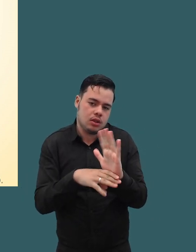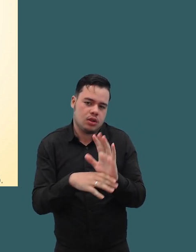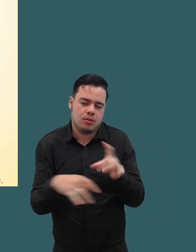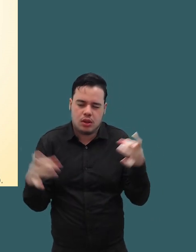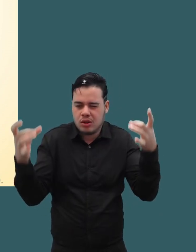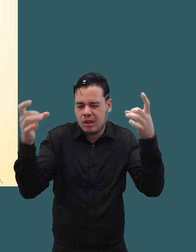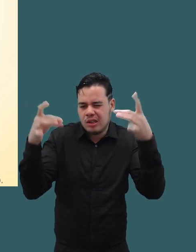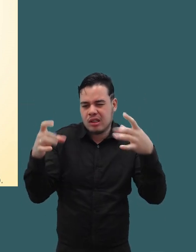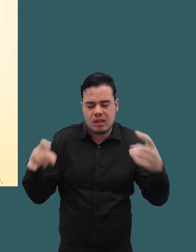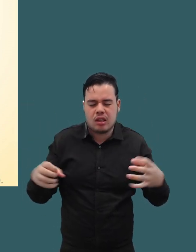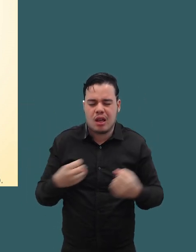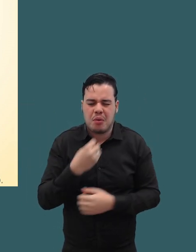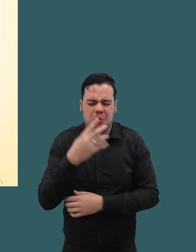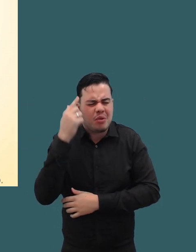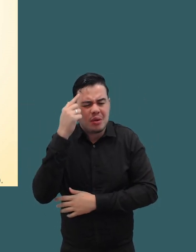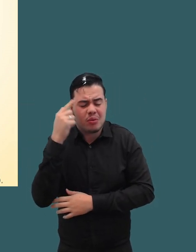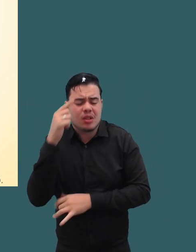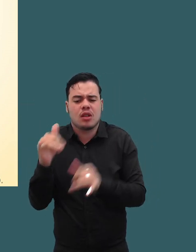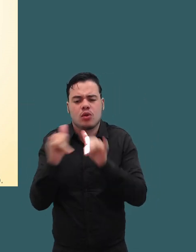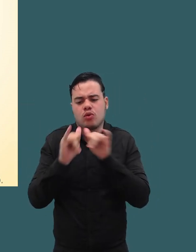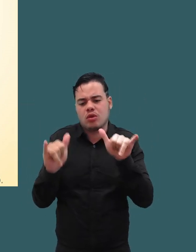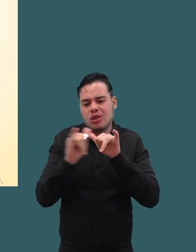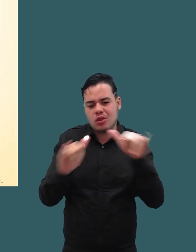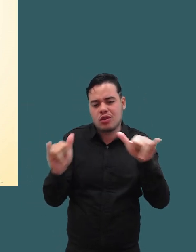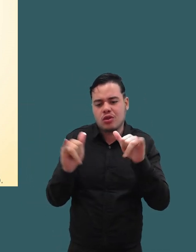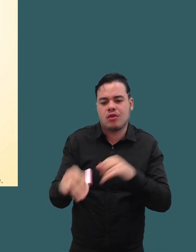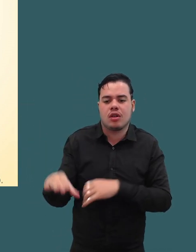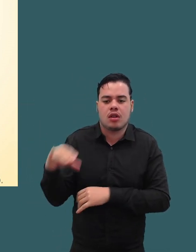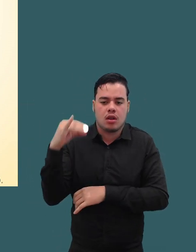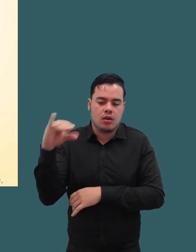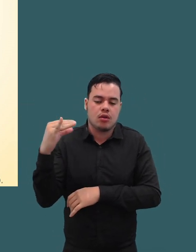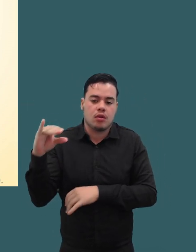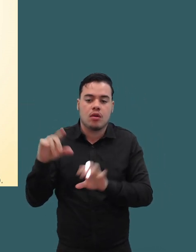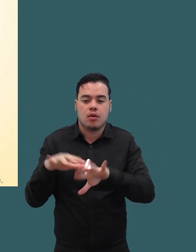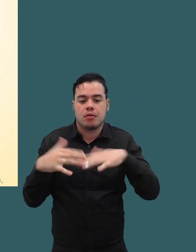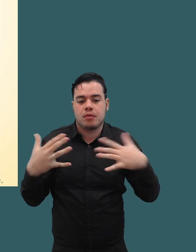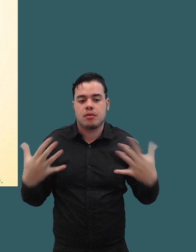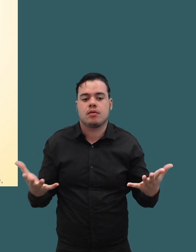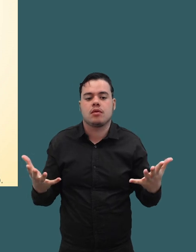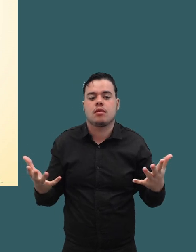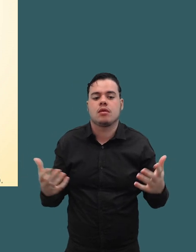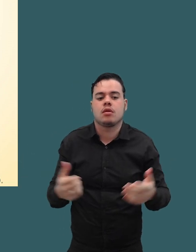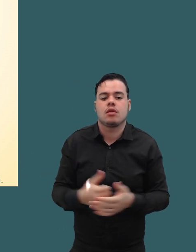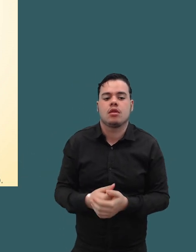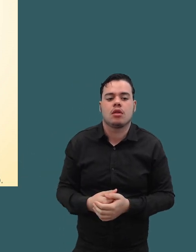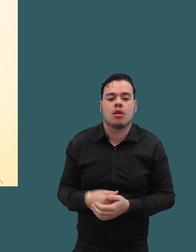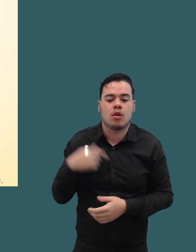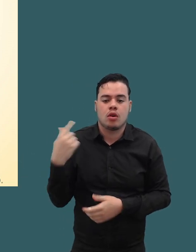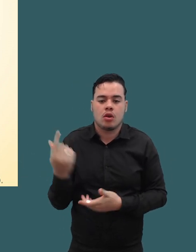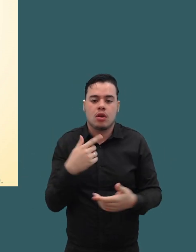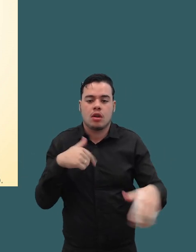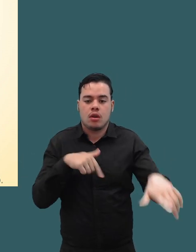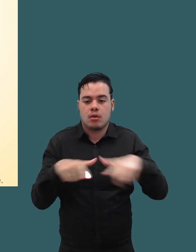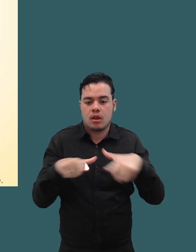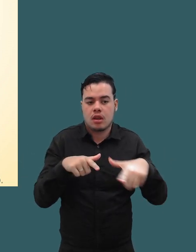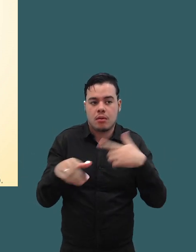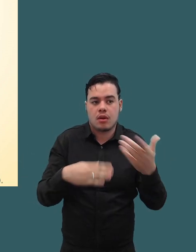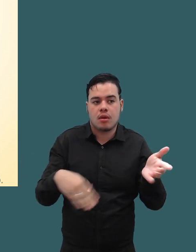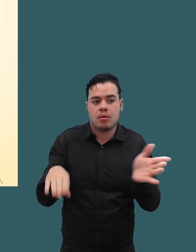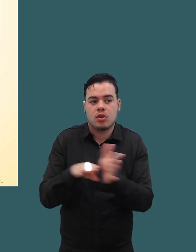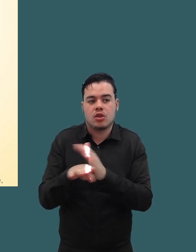popularização da ciência e de divulgação científica. Nós estamos trabalhando para